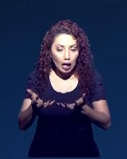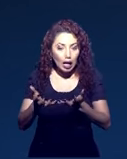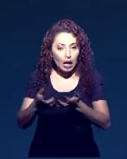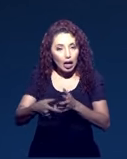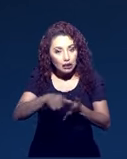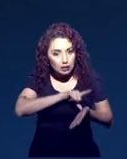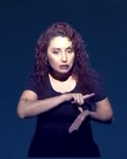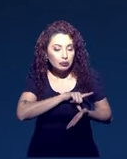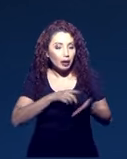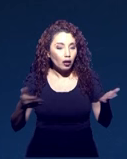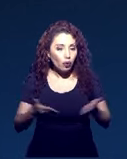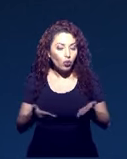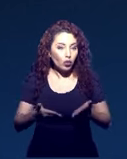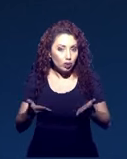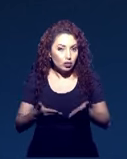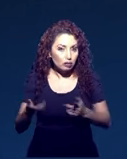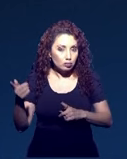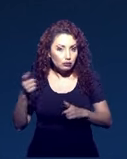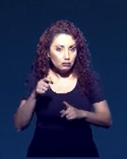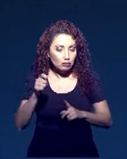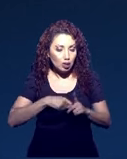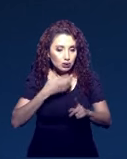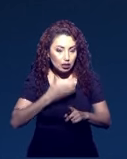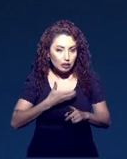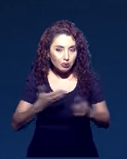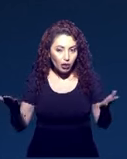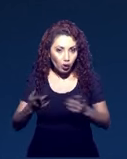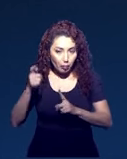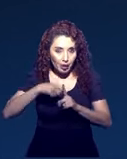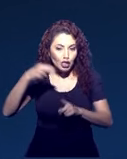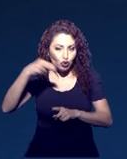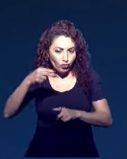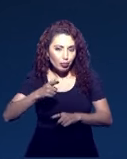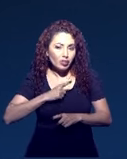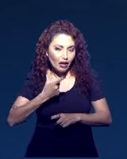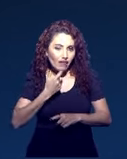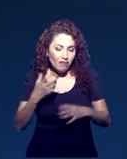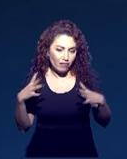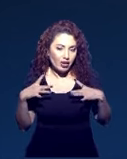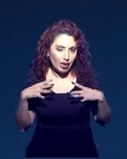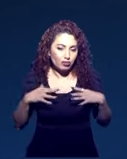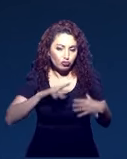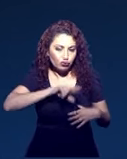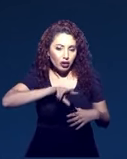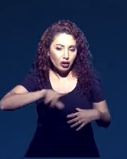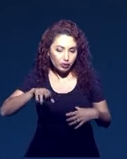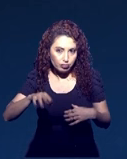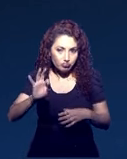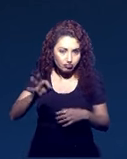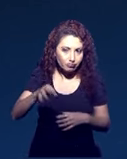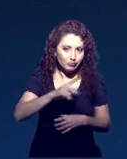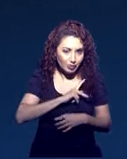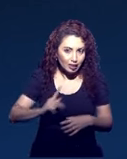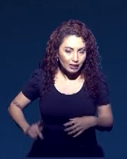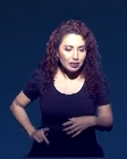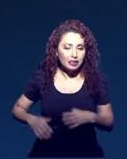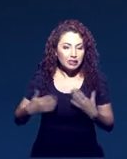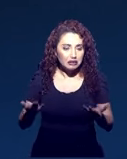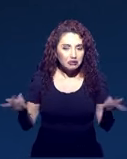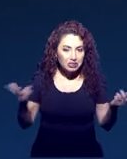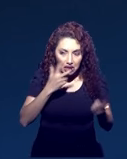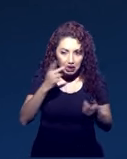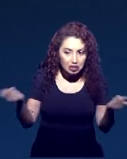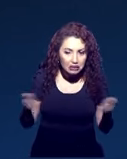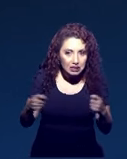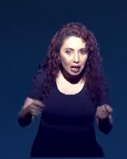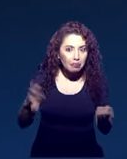em dezembro e a gente tem muito feriado agora em novembro né Presidente Qual é a possibilidade eh disso acontecer com